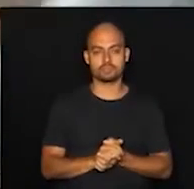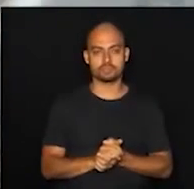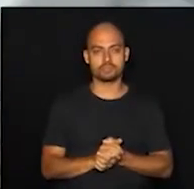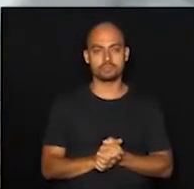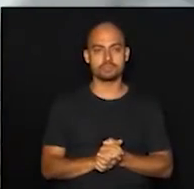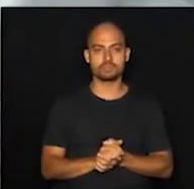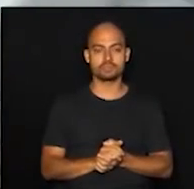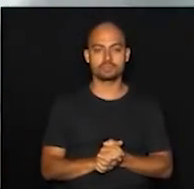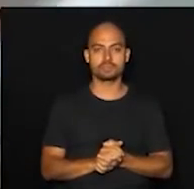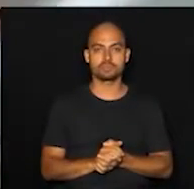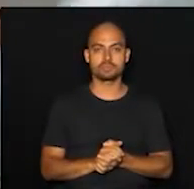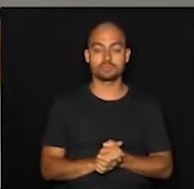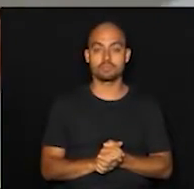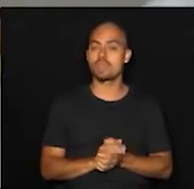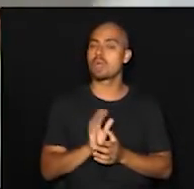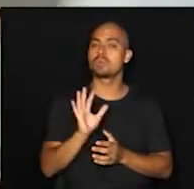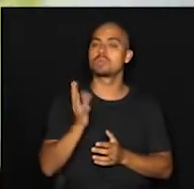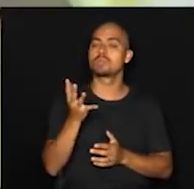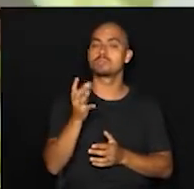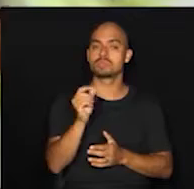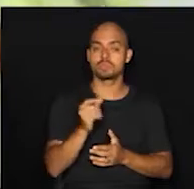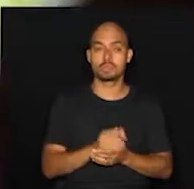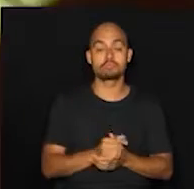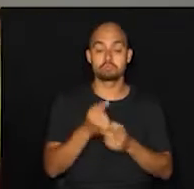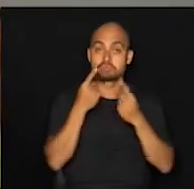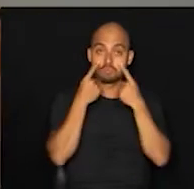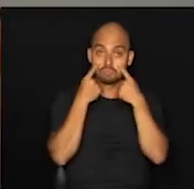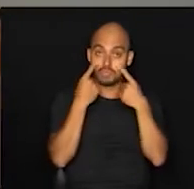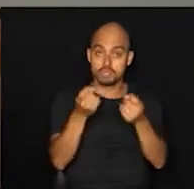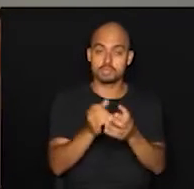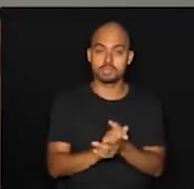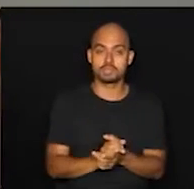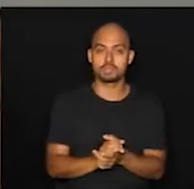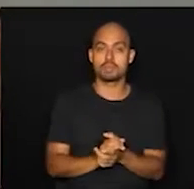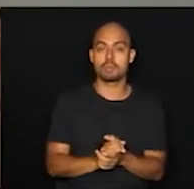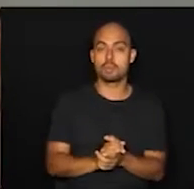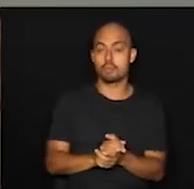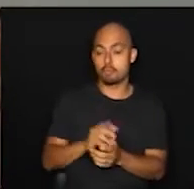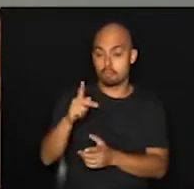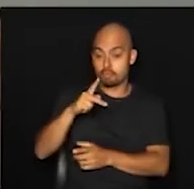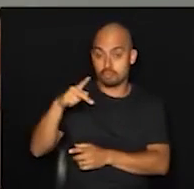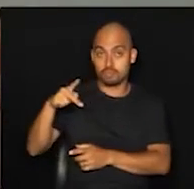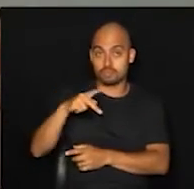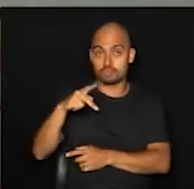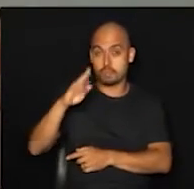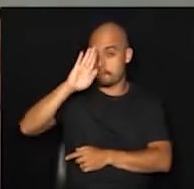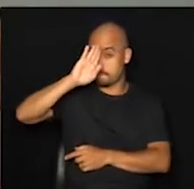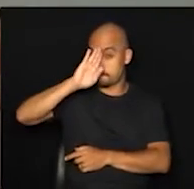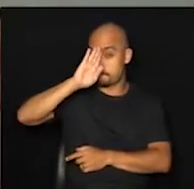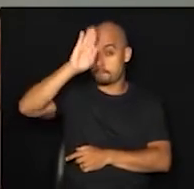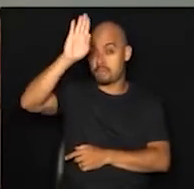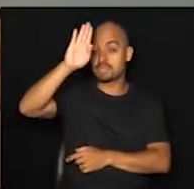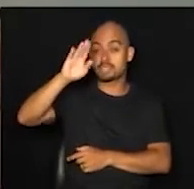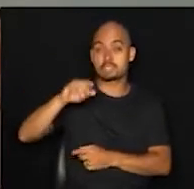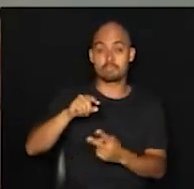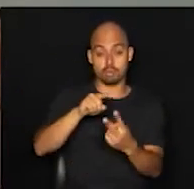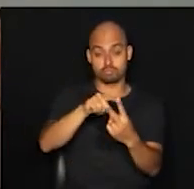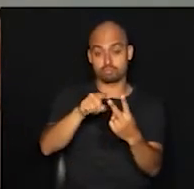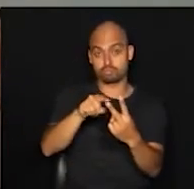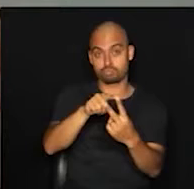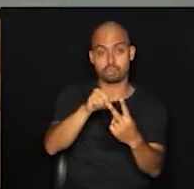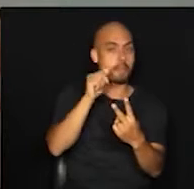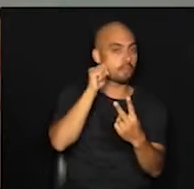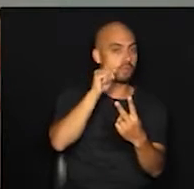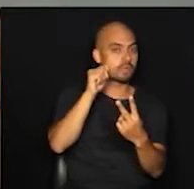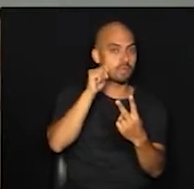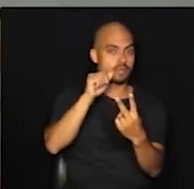aqui. O que ocorre? É uma coisa muito interessante. O principal professor de Dona Isabel e de Dona Leopoldina Teresa foi o